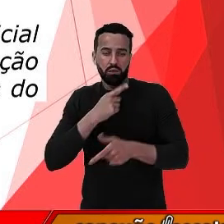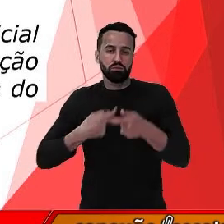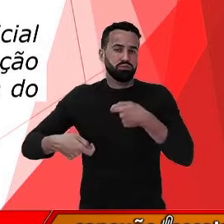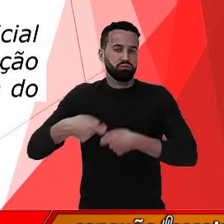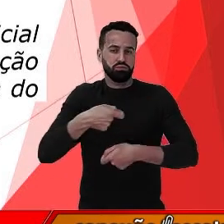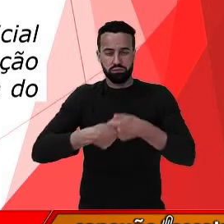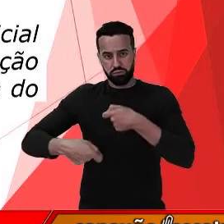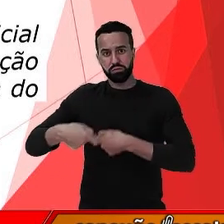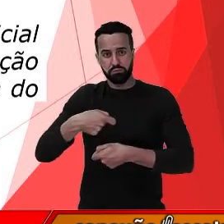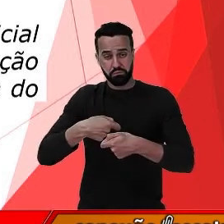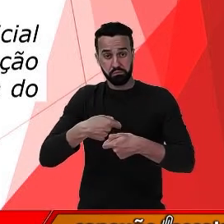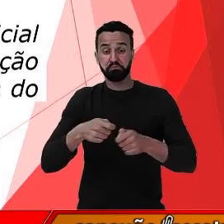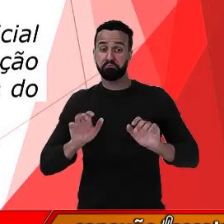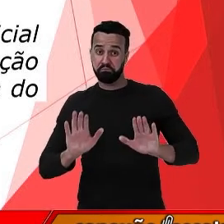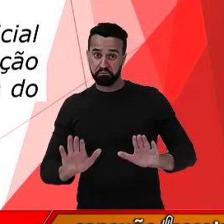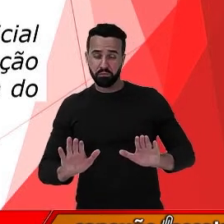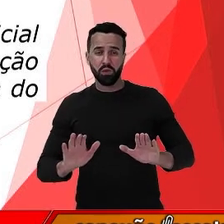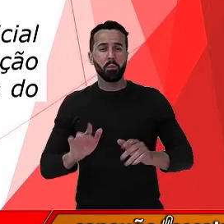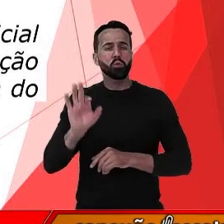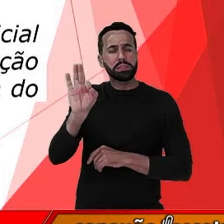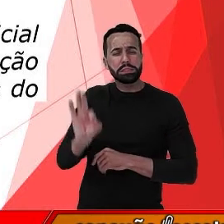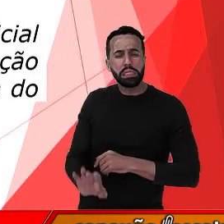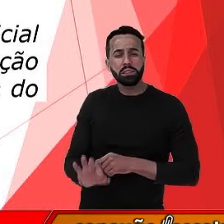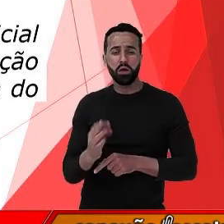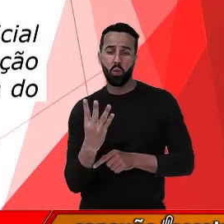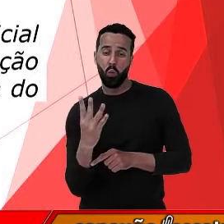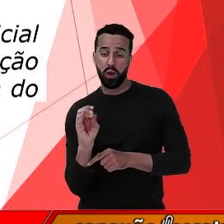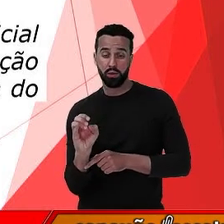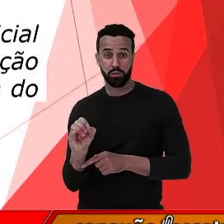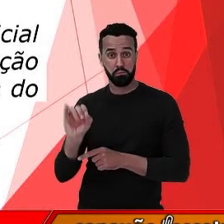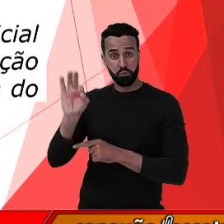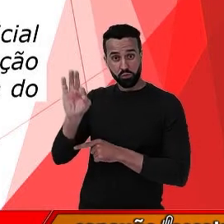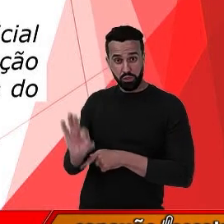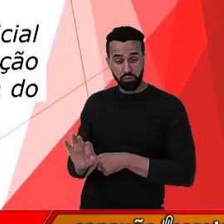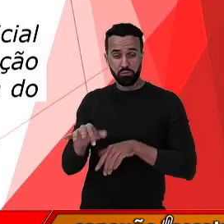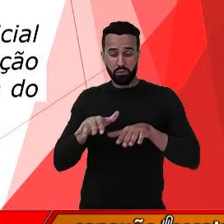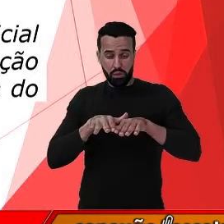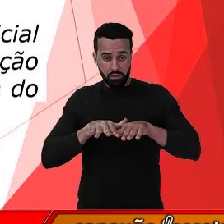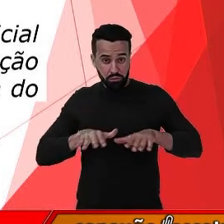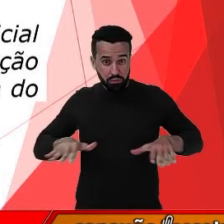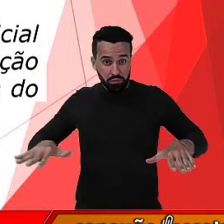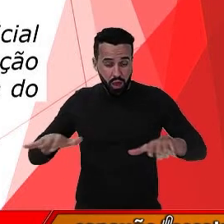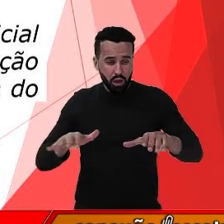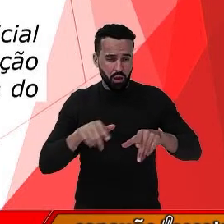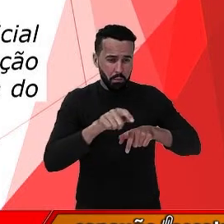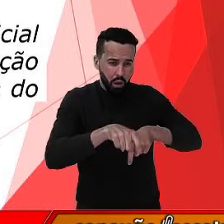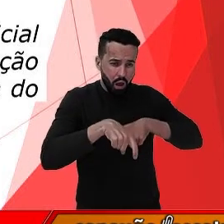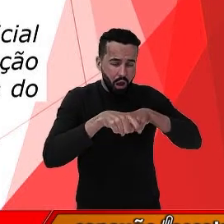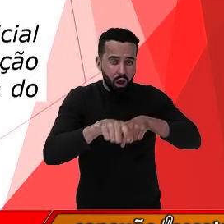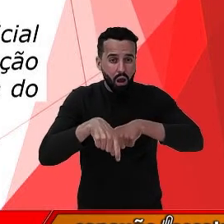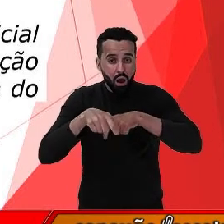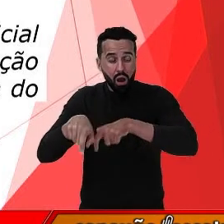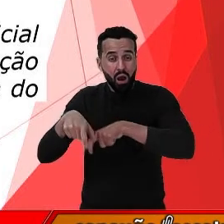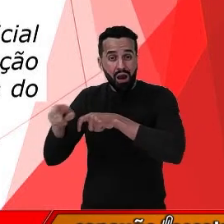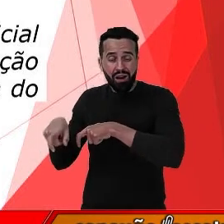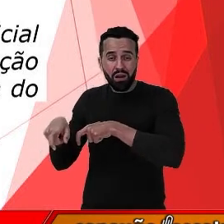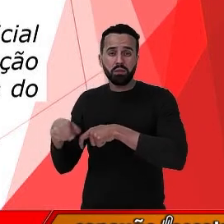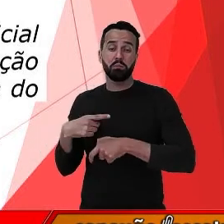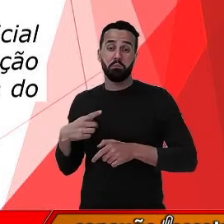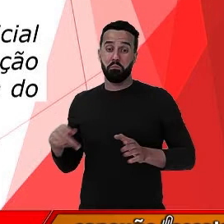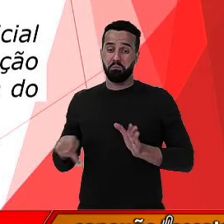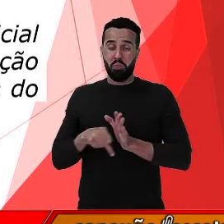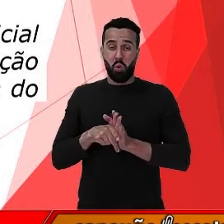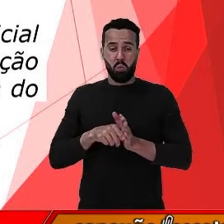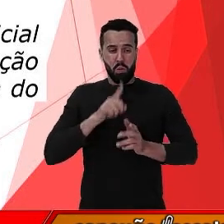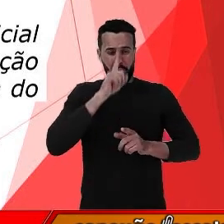ressaltar que 40% das terras agricultáveis do continente africano estão sob o controle